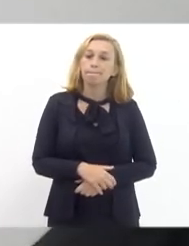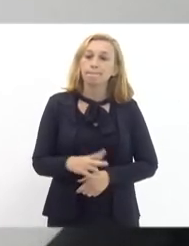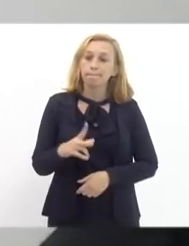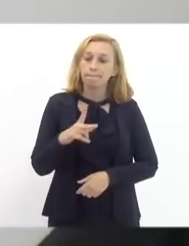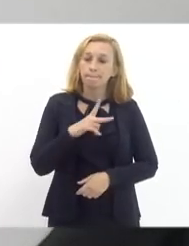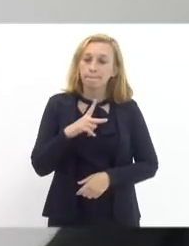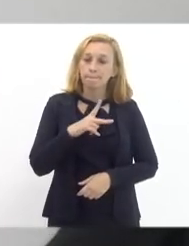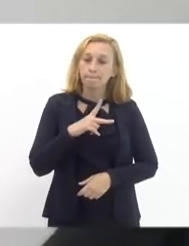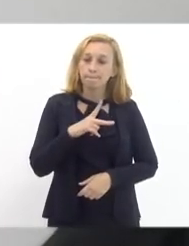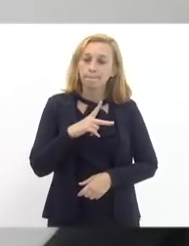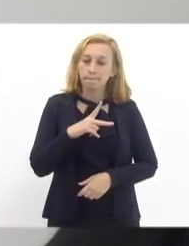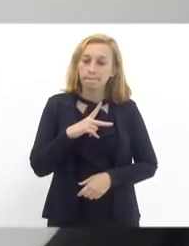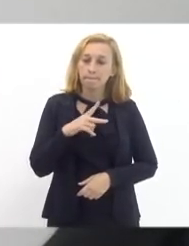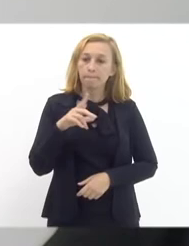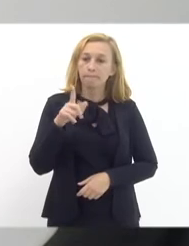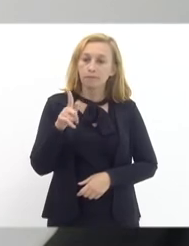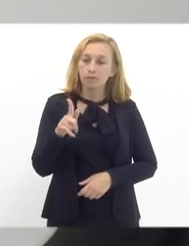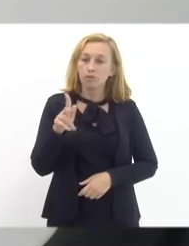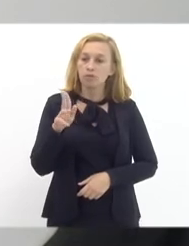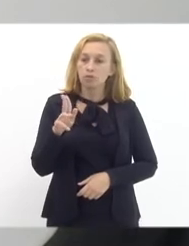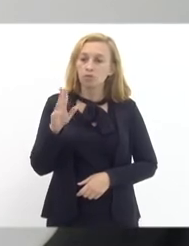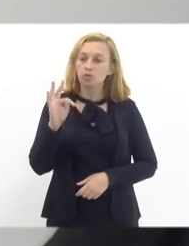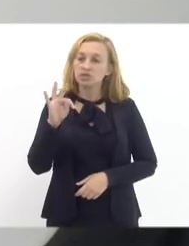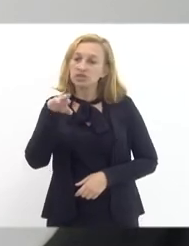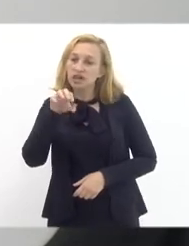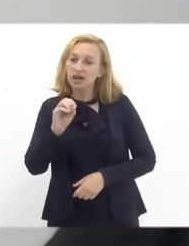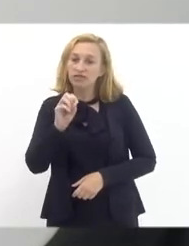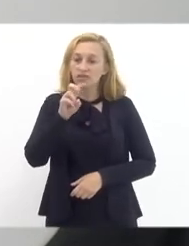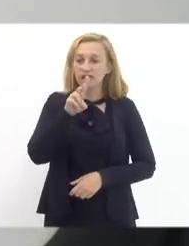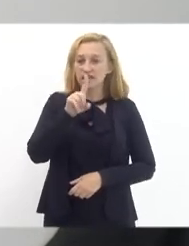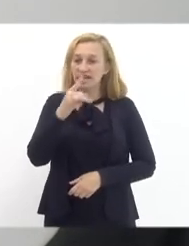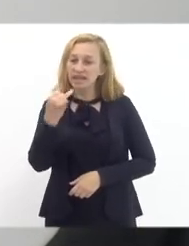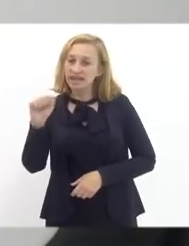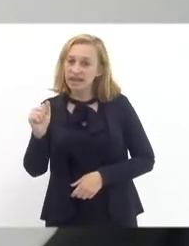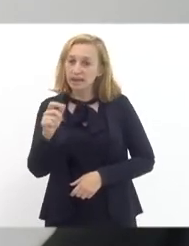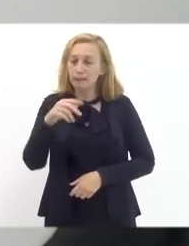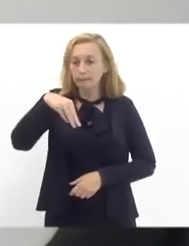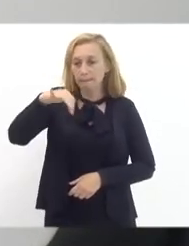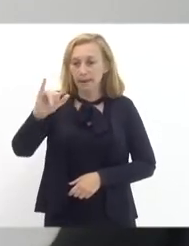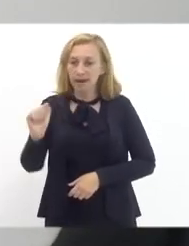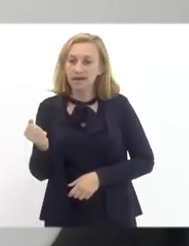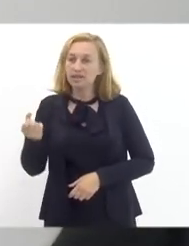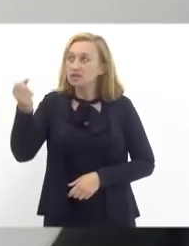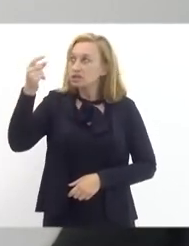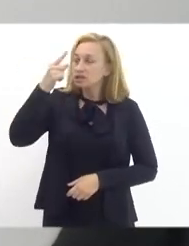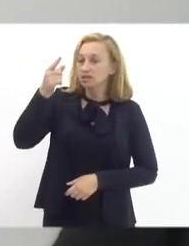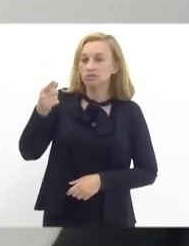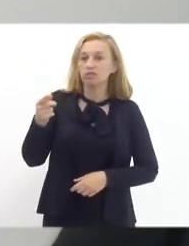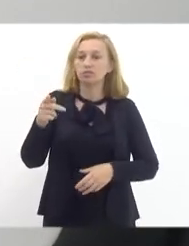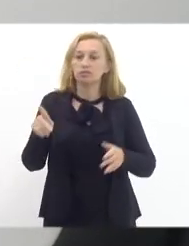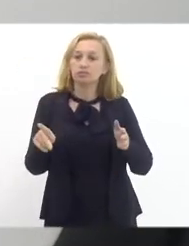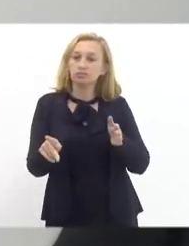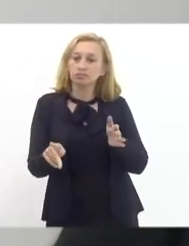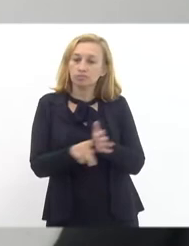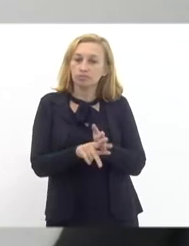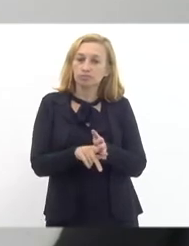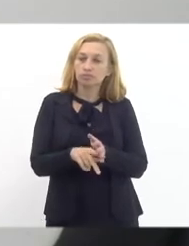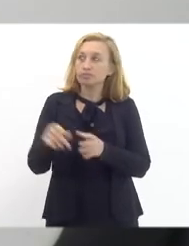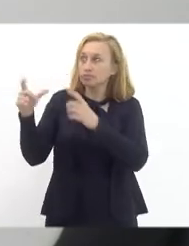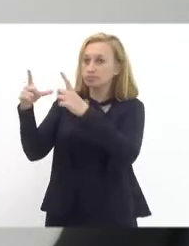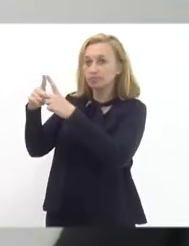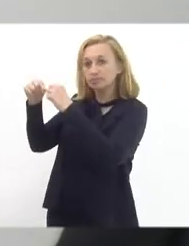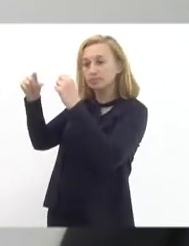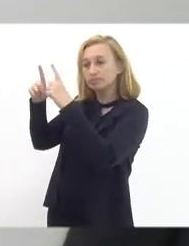Oscar Niemeyer para o Palácio do Planalto. As colunas da fazenda foram inspiração para o projeto de Brasília. Né? Então,